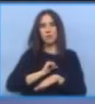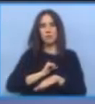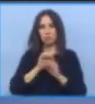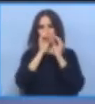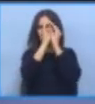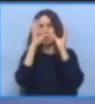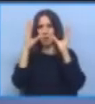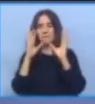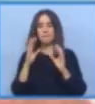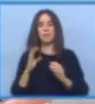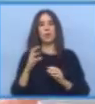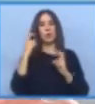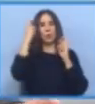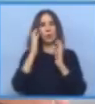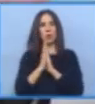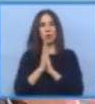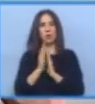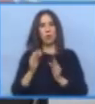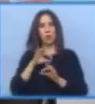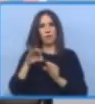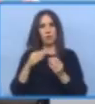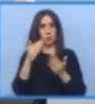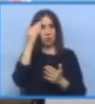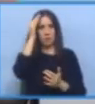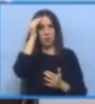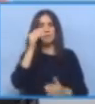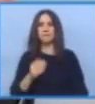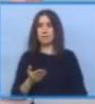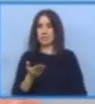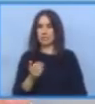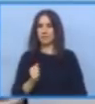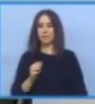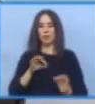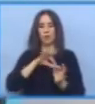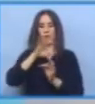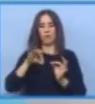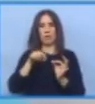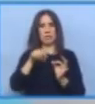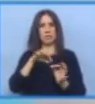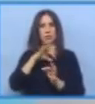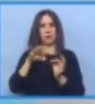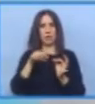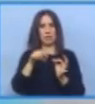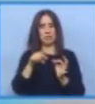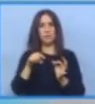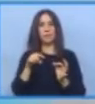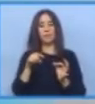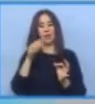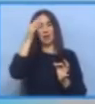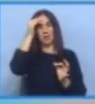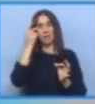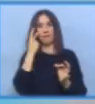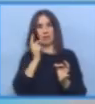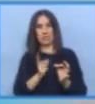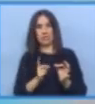Eu ofereço o cordeiro, o animal. Isso mesmo. E com essa oferta, a oferta da vida desse animal,